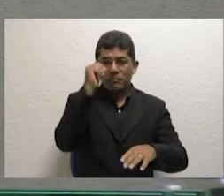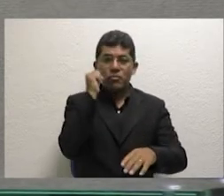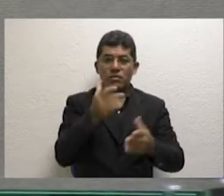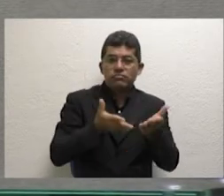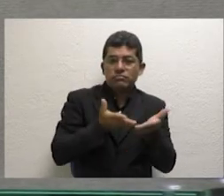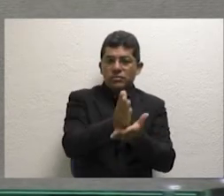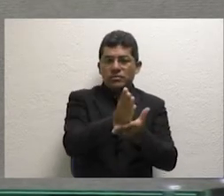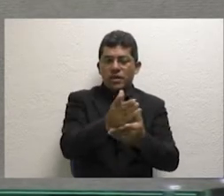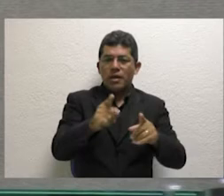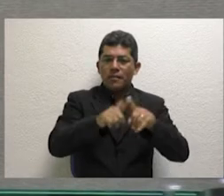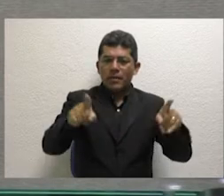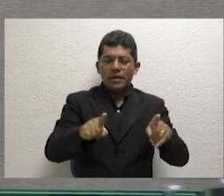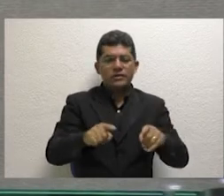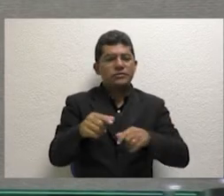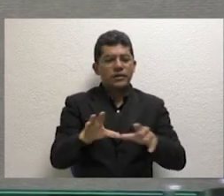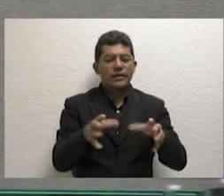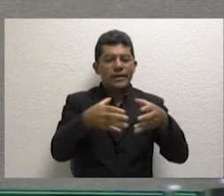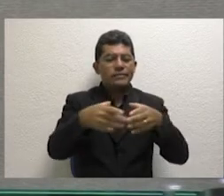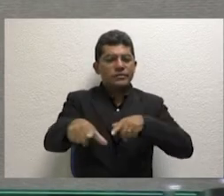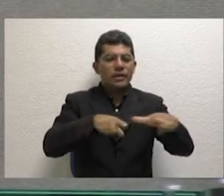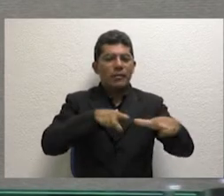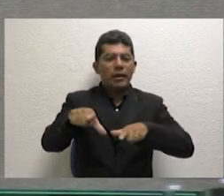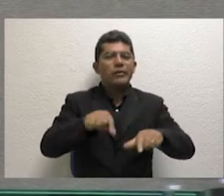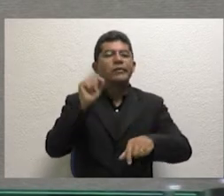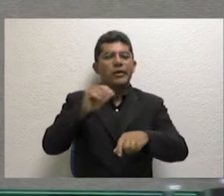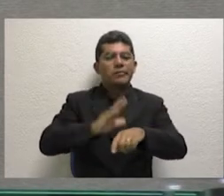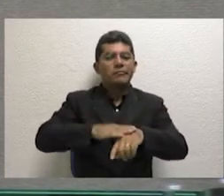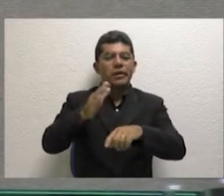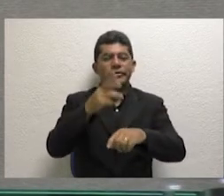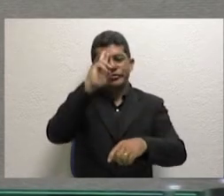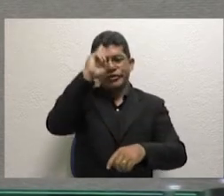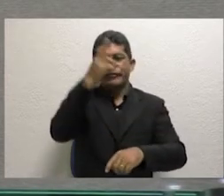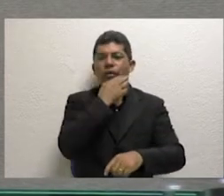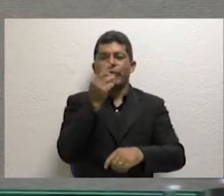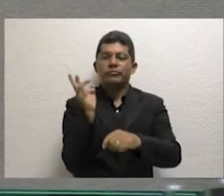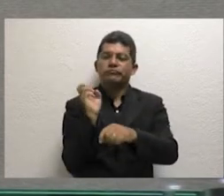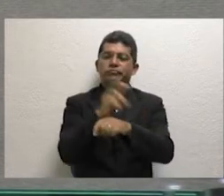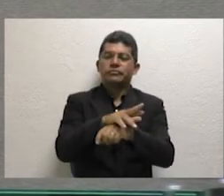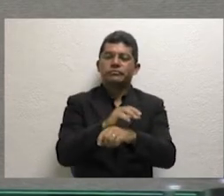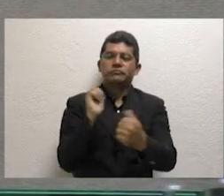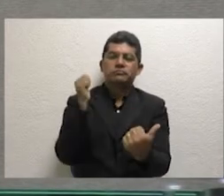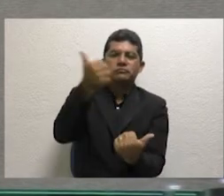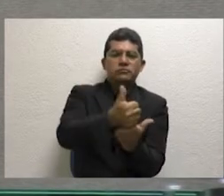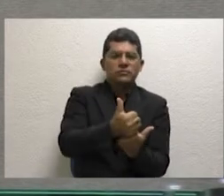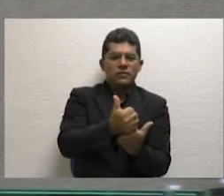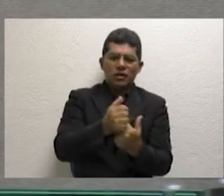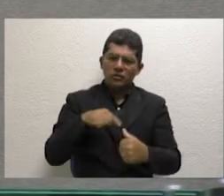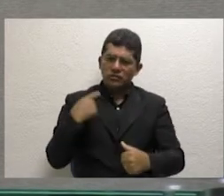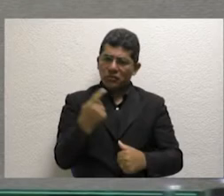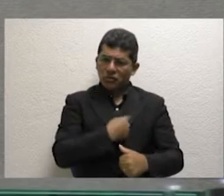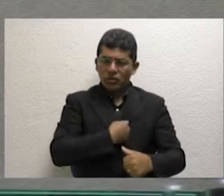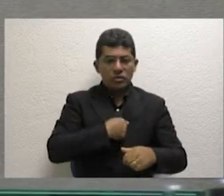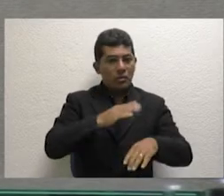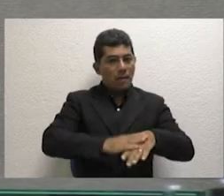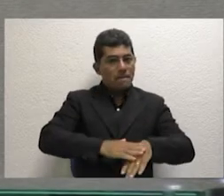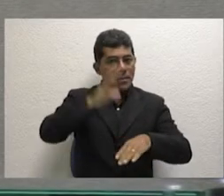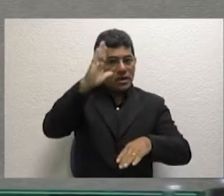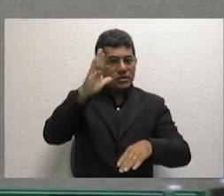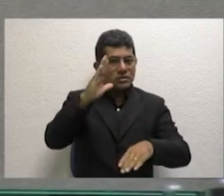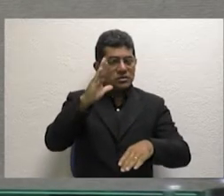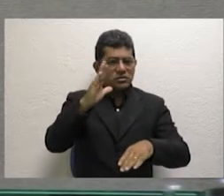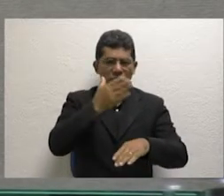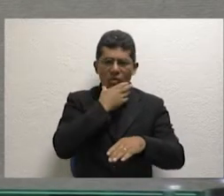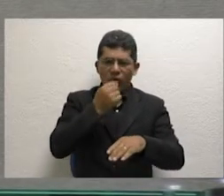pesquisa científica nos centros de pesquisa são chefiadas por homens então nós somos a maioria mas o